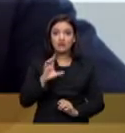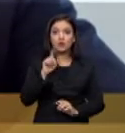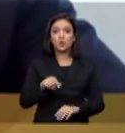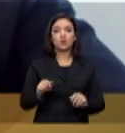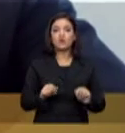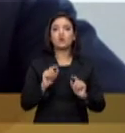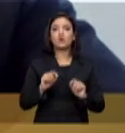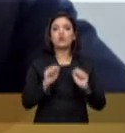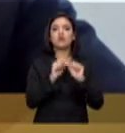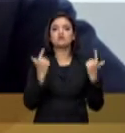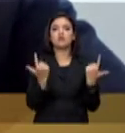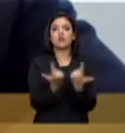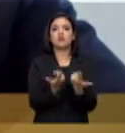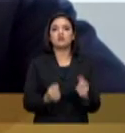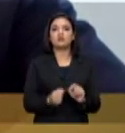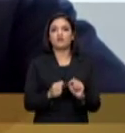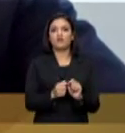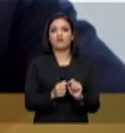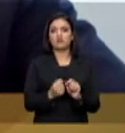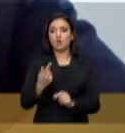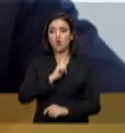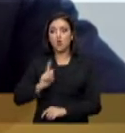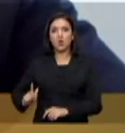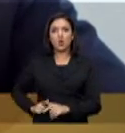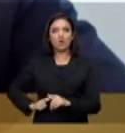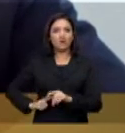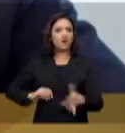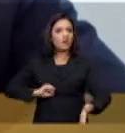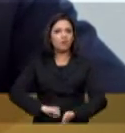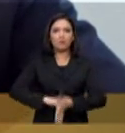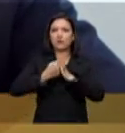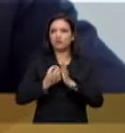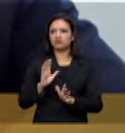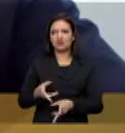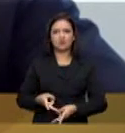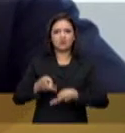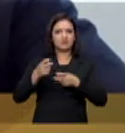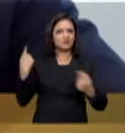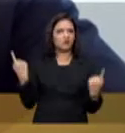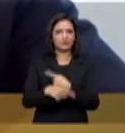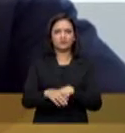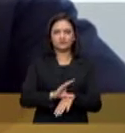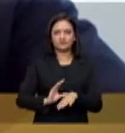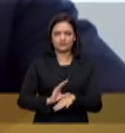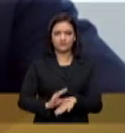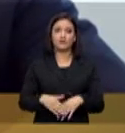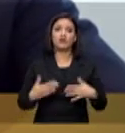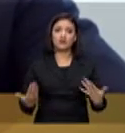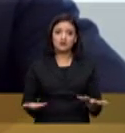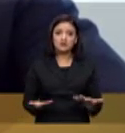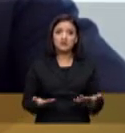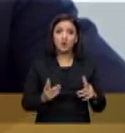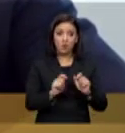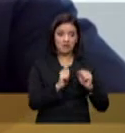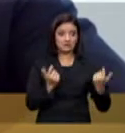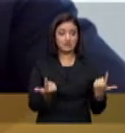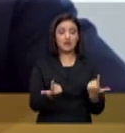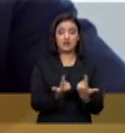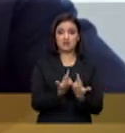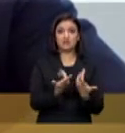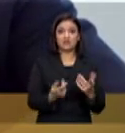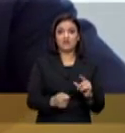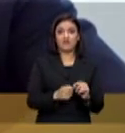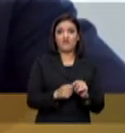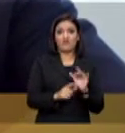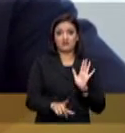Legislativa. Houve veto pelo governador do estado, que entendeu pela inconstitucionalidade. Como foi dito na tribuna,